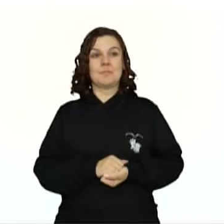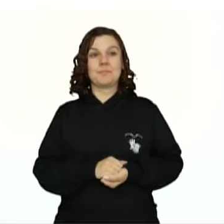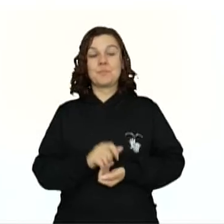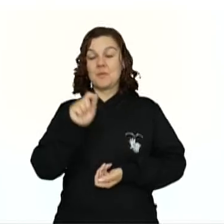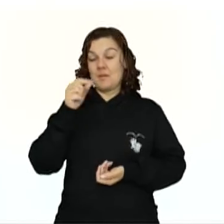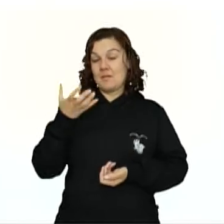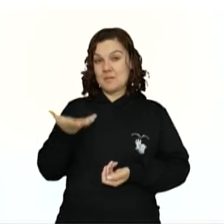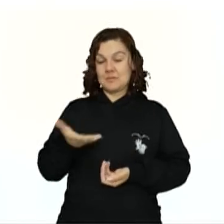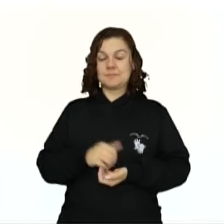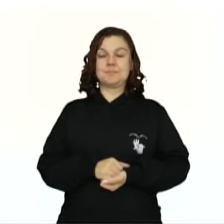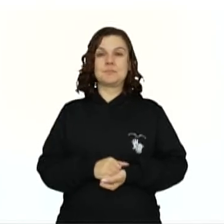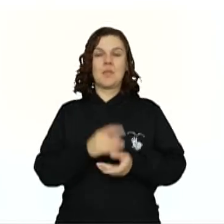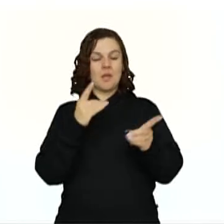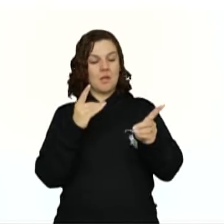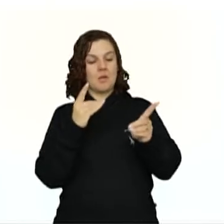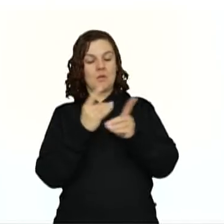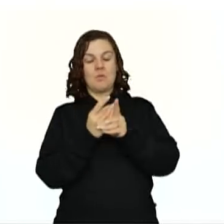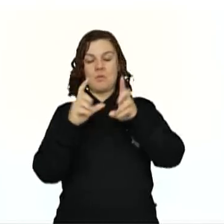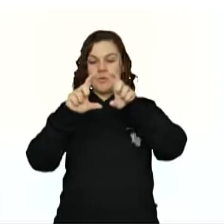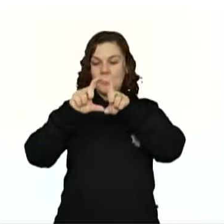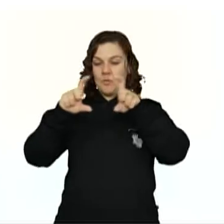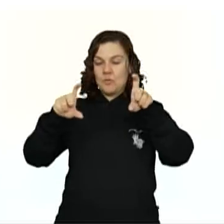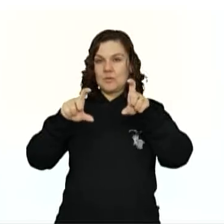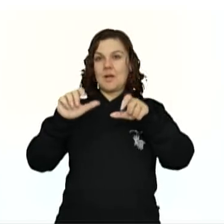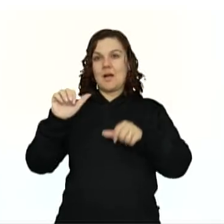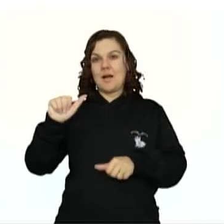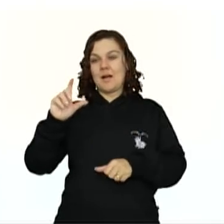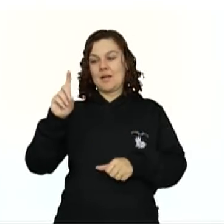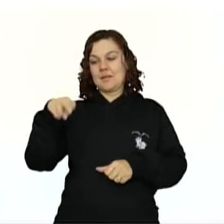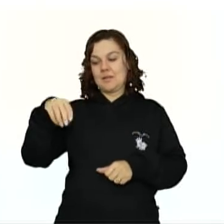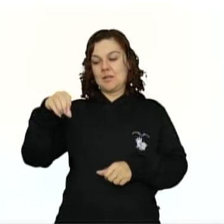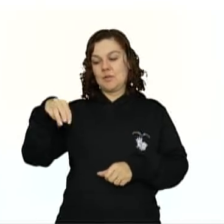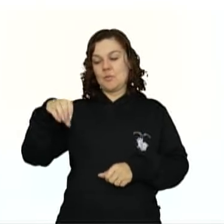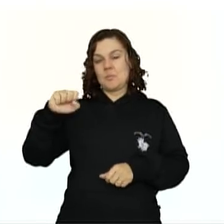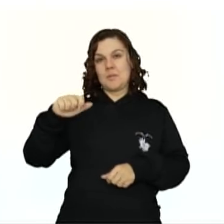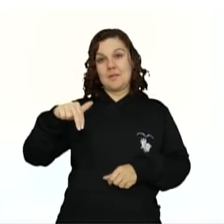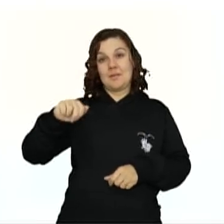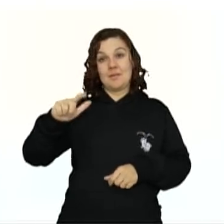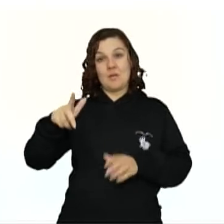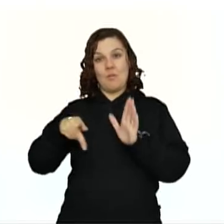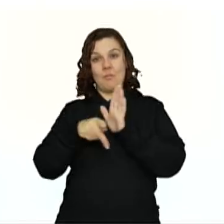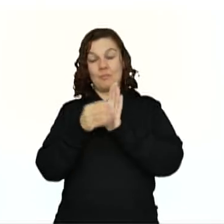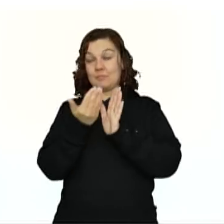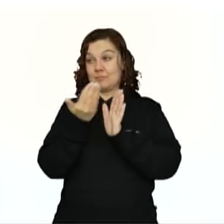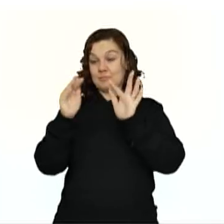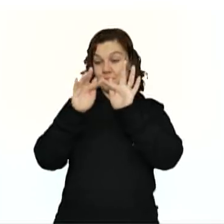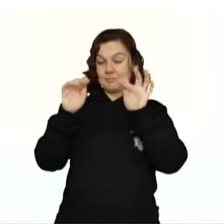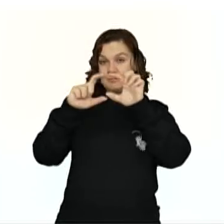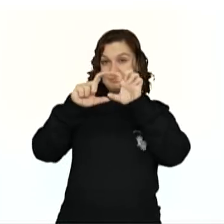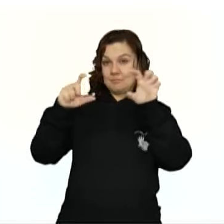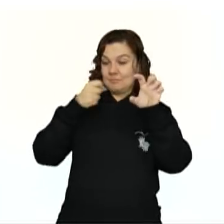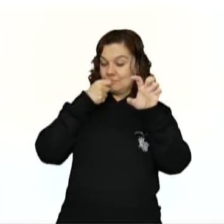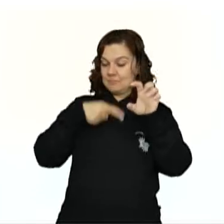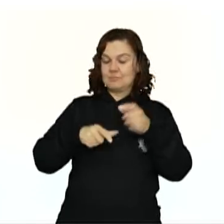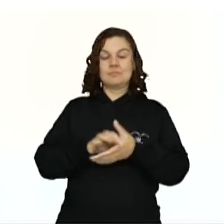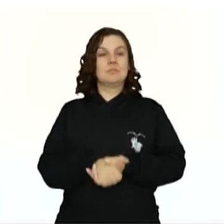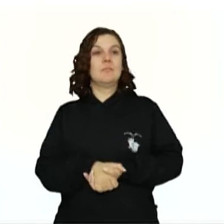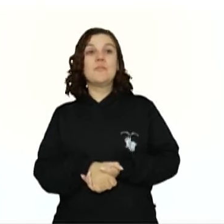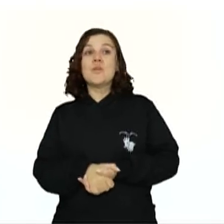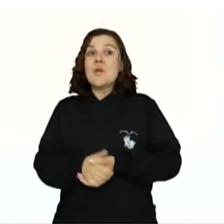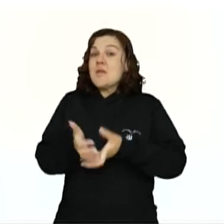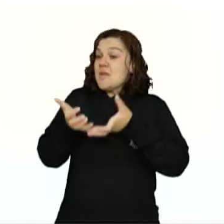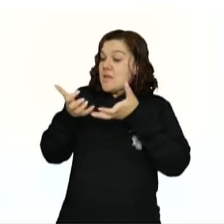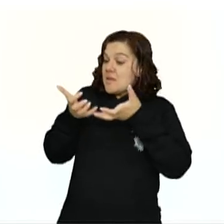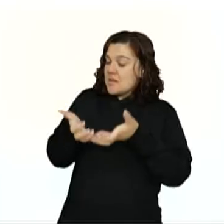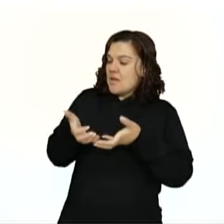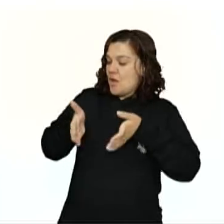o seguinte: identifique os adjuntos adnominais nessa tirinha.